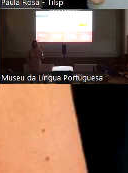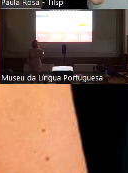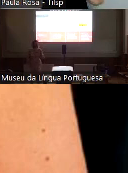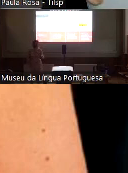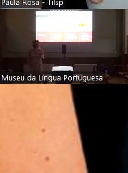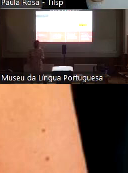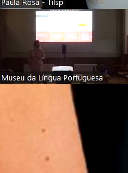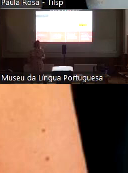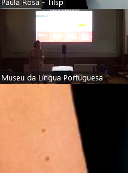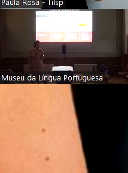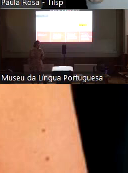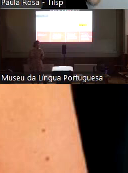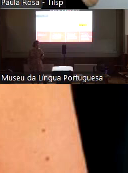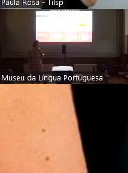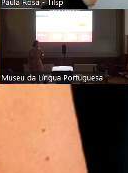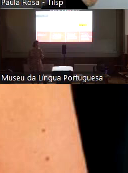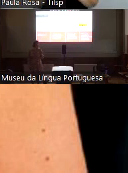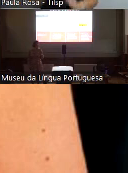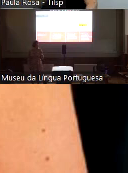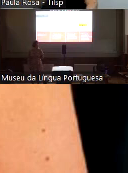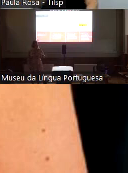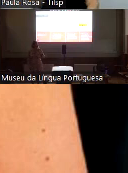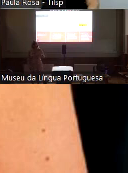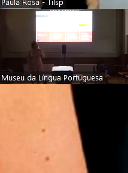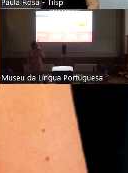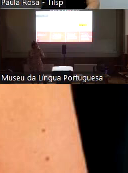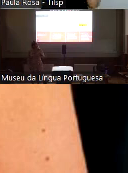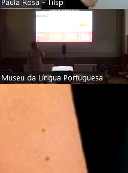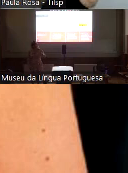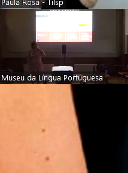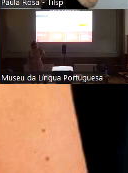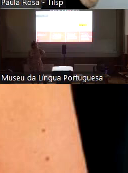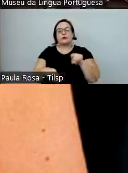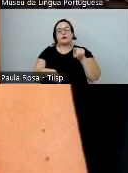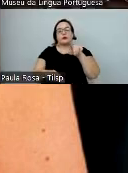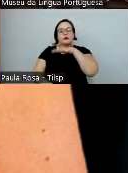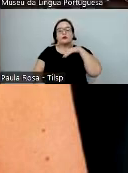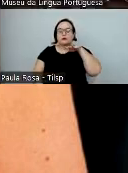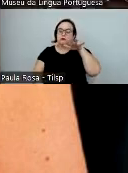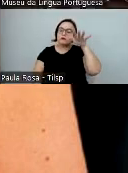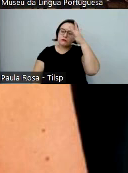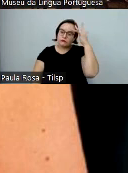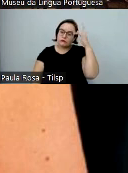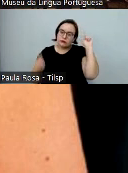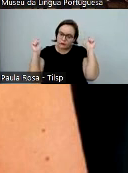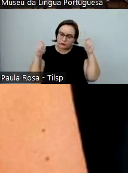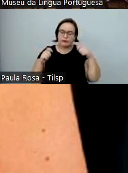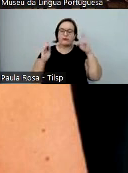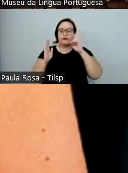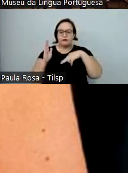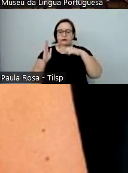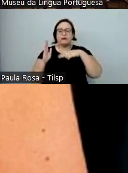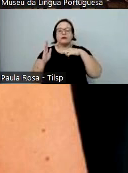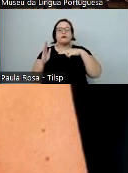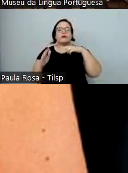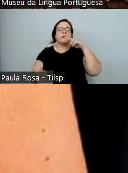portuguesa em domínio público para poder para que as pessoas também pudessem ler assistir de vozes de autores e personagens